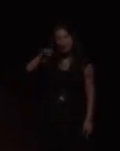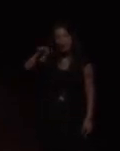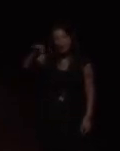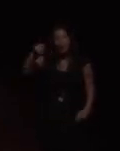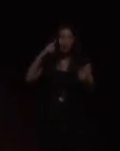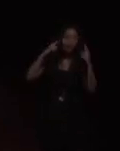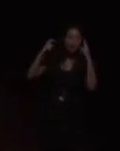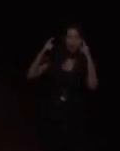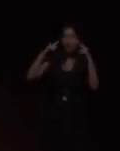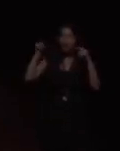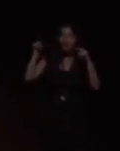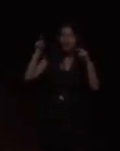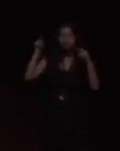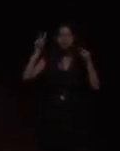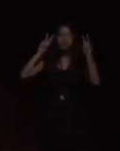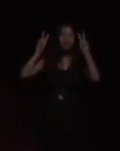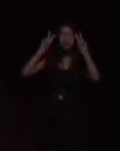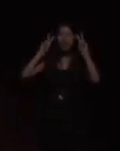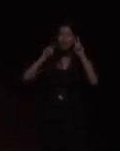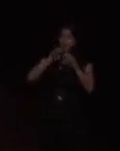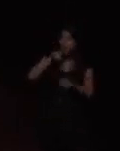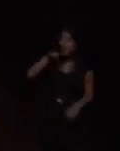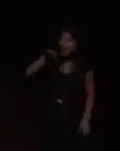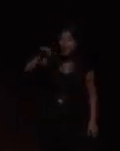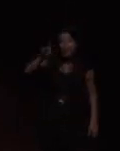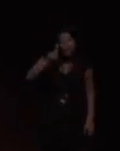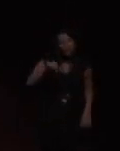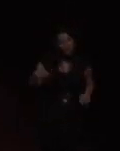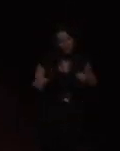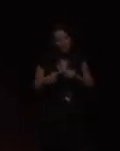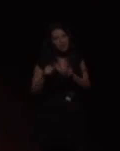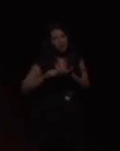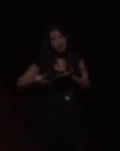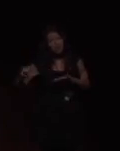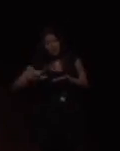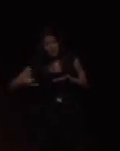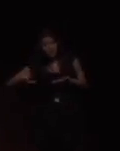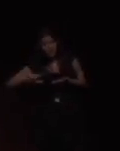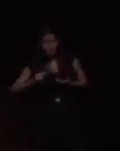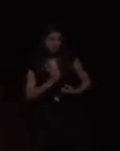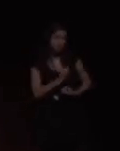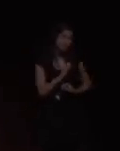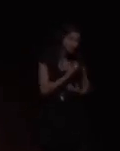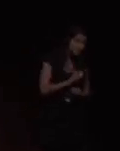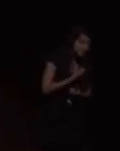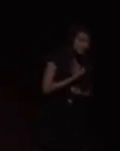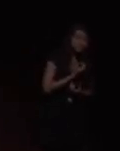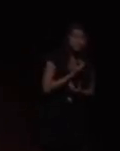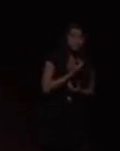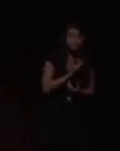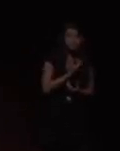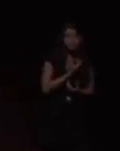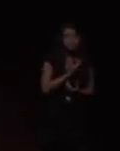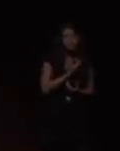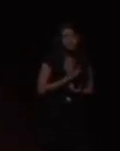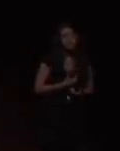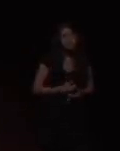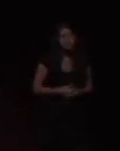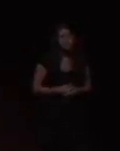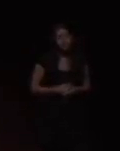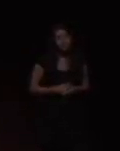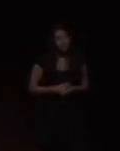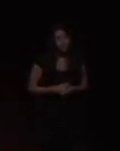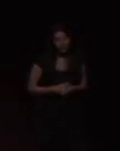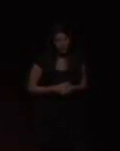sons, tem a ver com a literatura, também com a poesia, com este profundo sentido